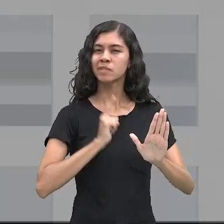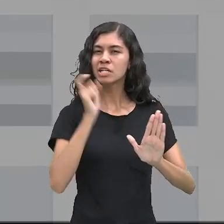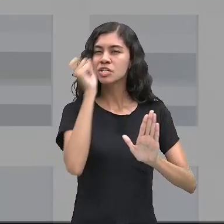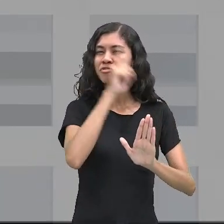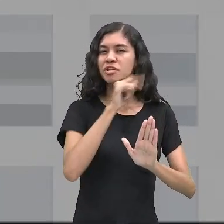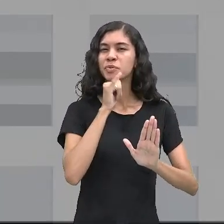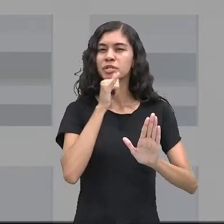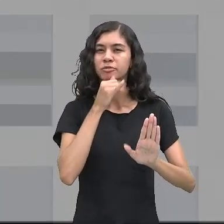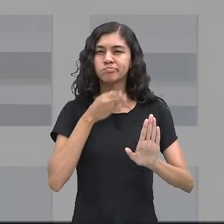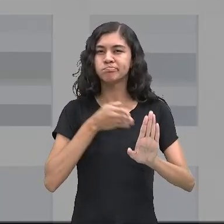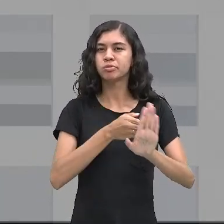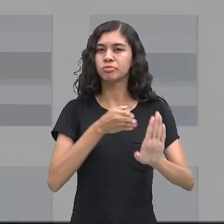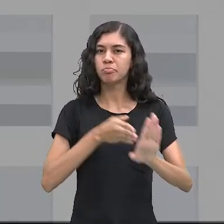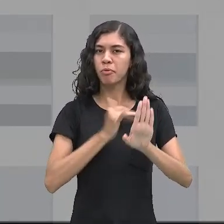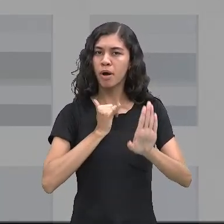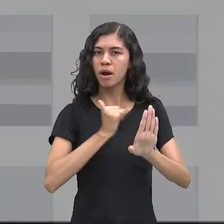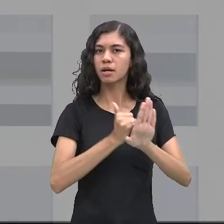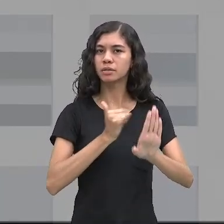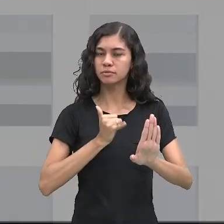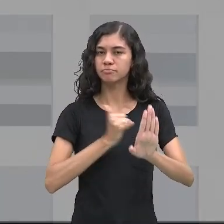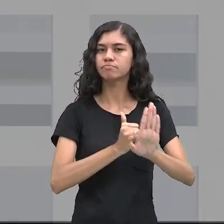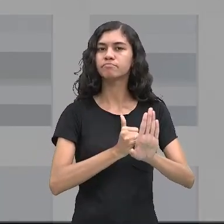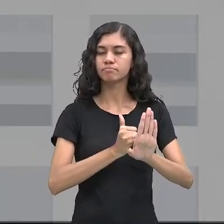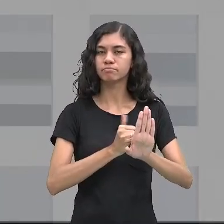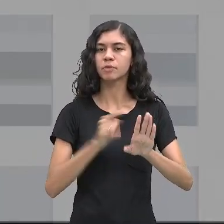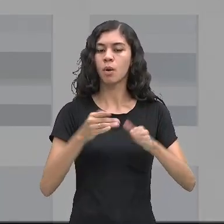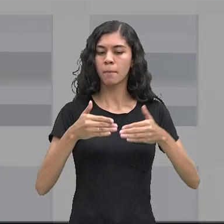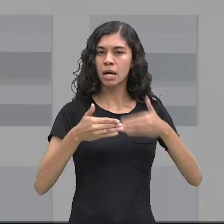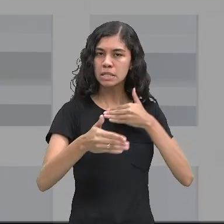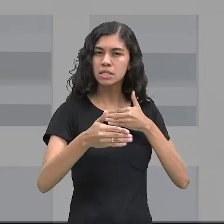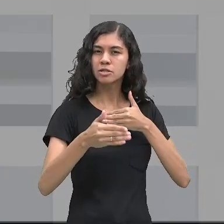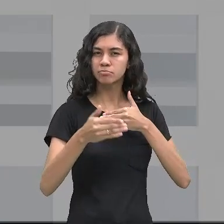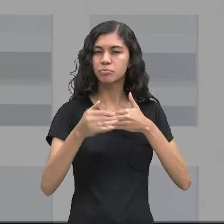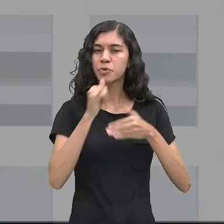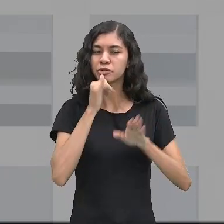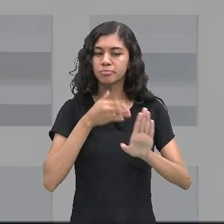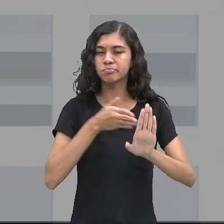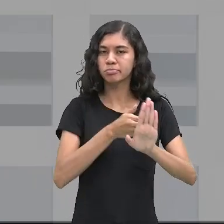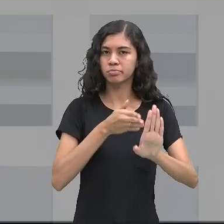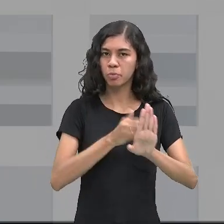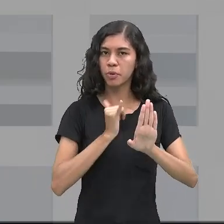da corrente. E a partir dessa dificuldade, nós vamos ter a transformação